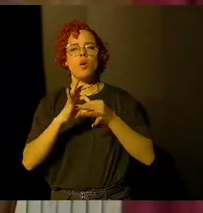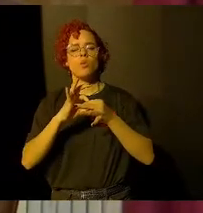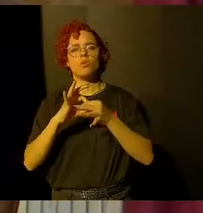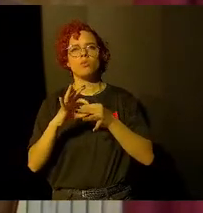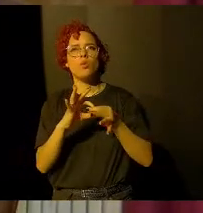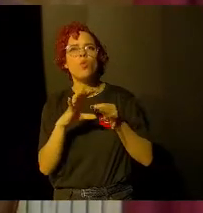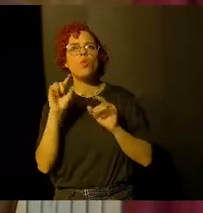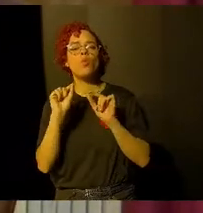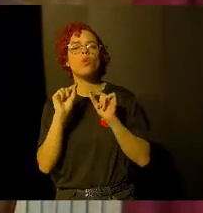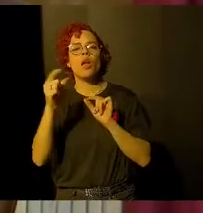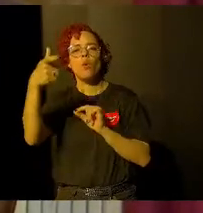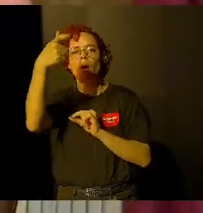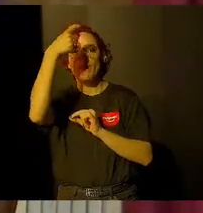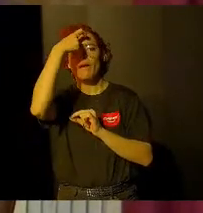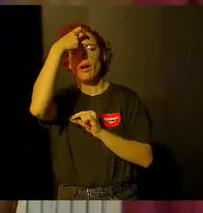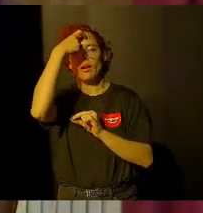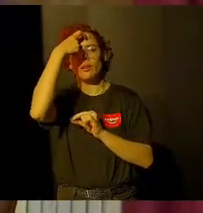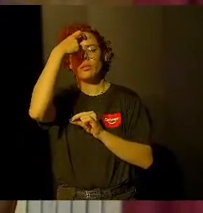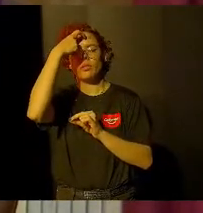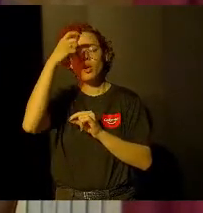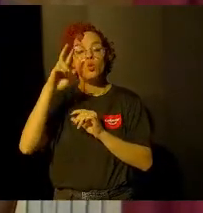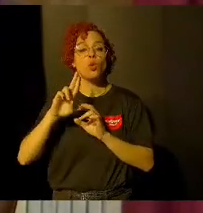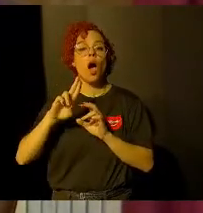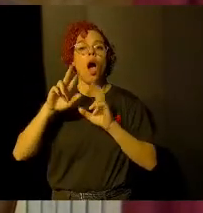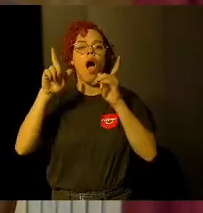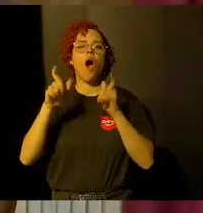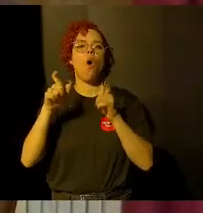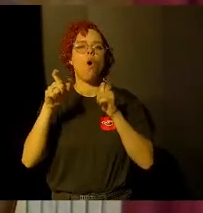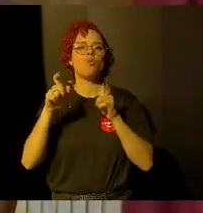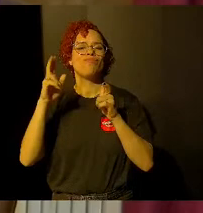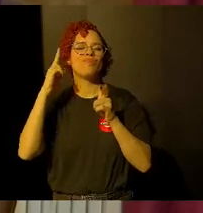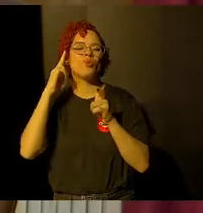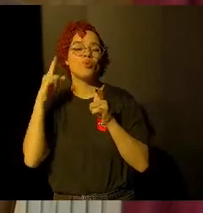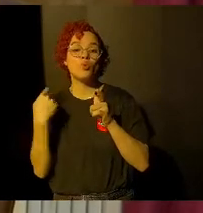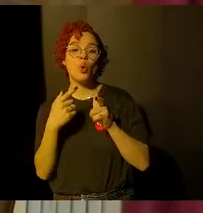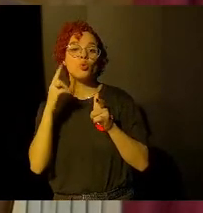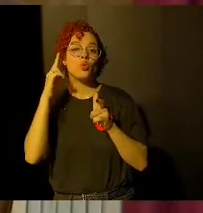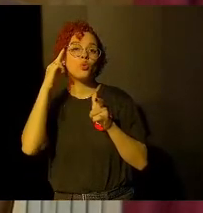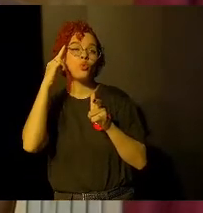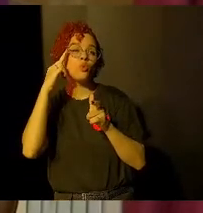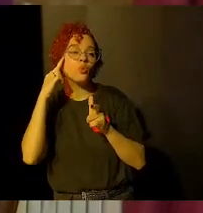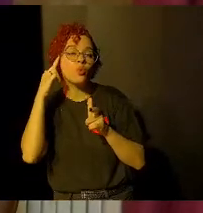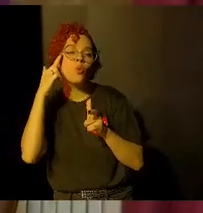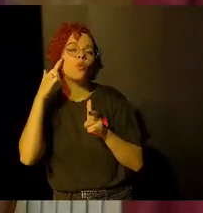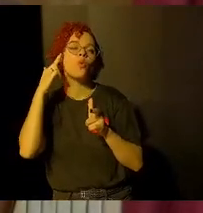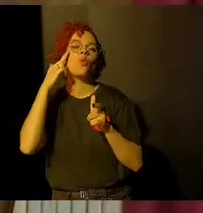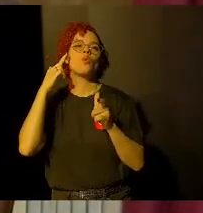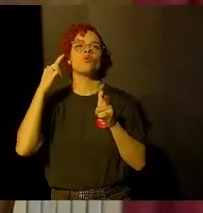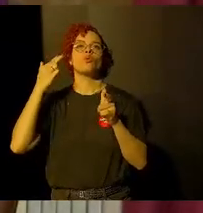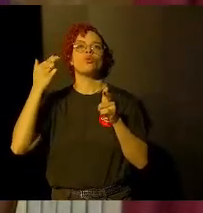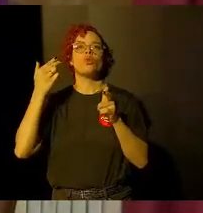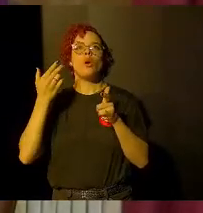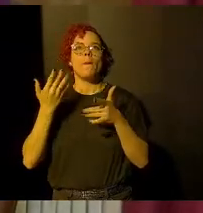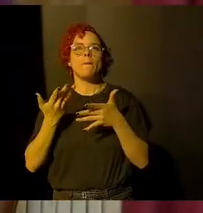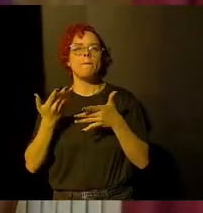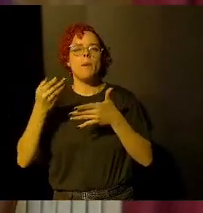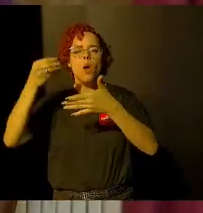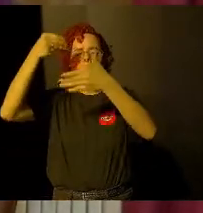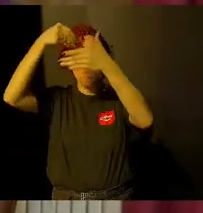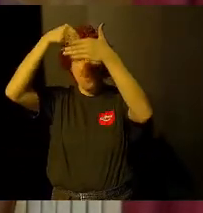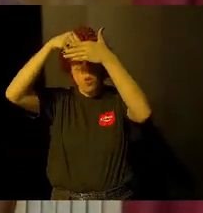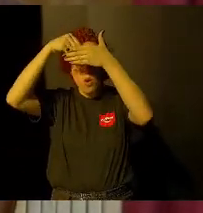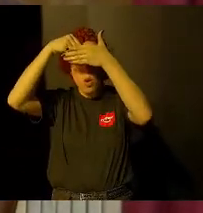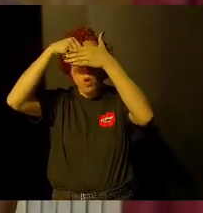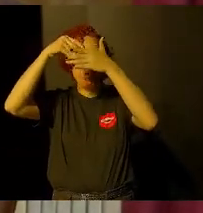inconsciente coletivo que tá nos nossos sonhos que tá nos arquétipos todos a que a gente tem acesso